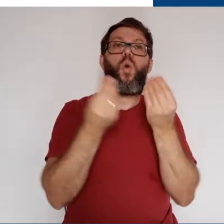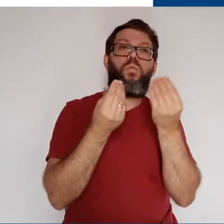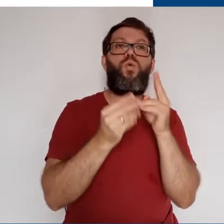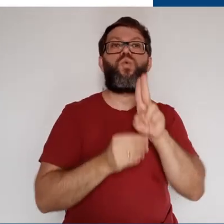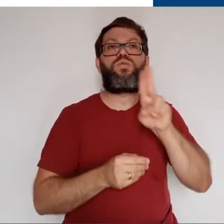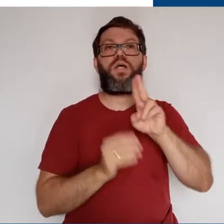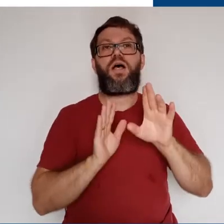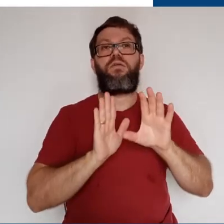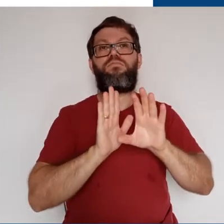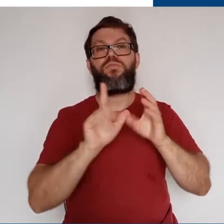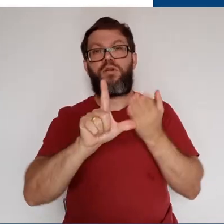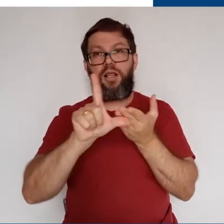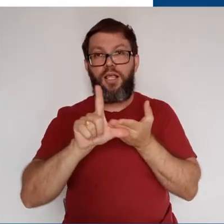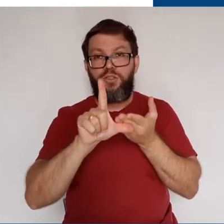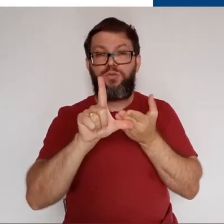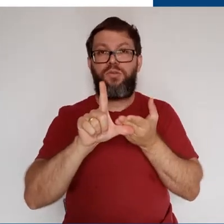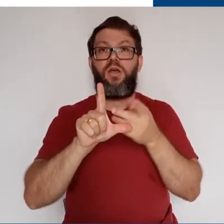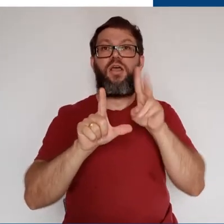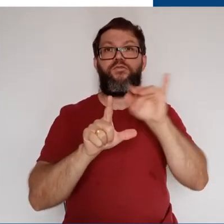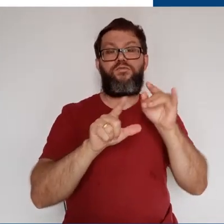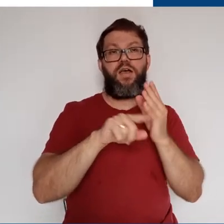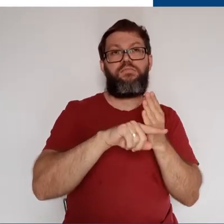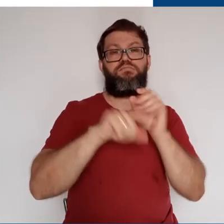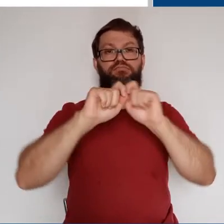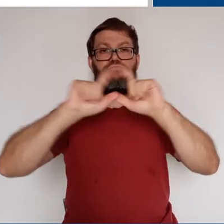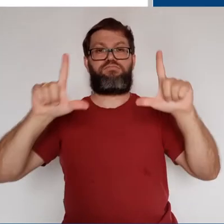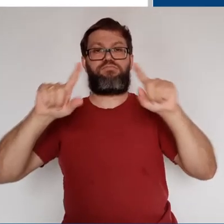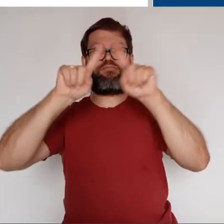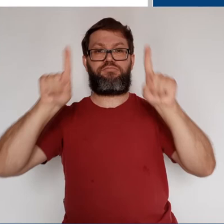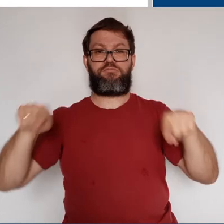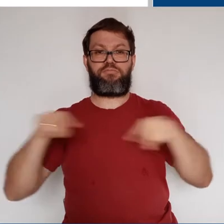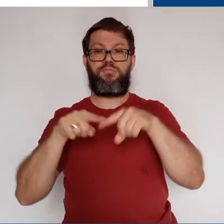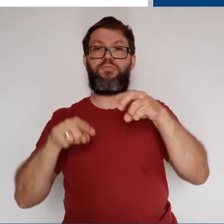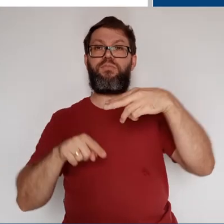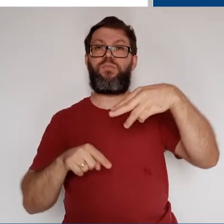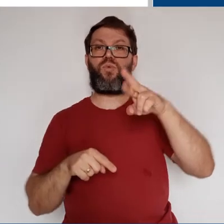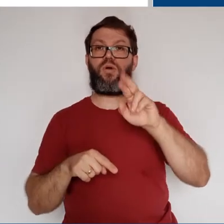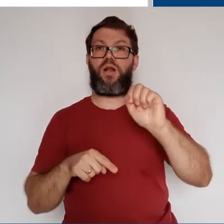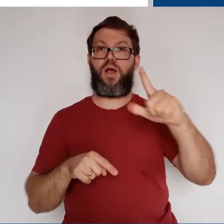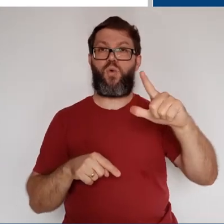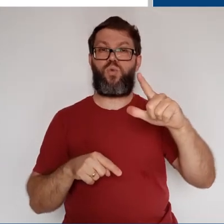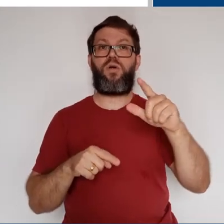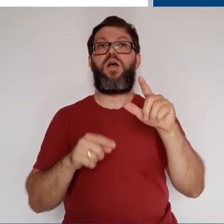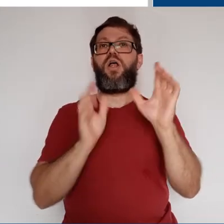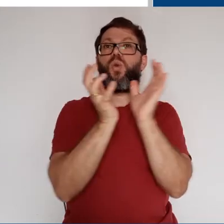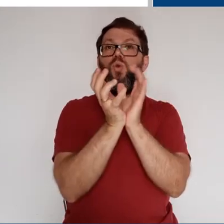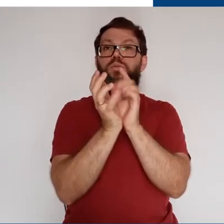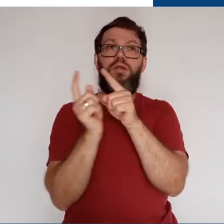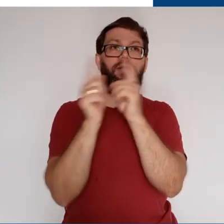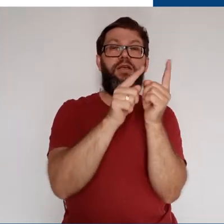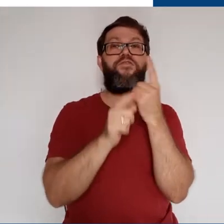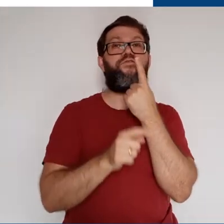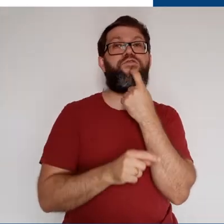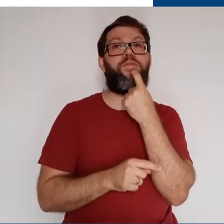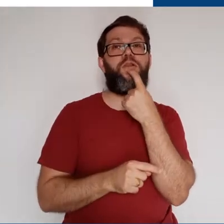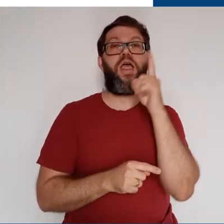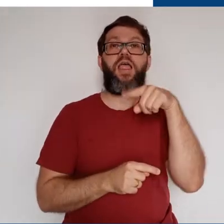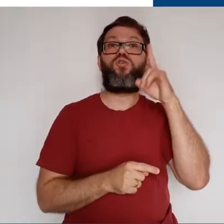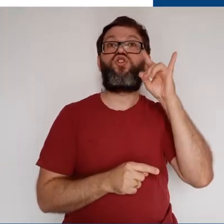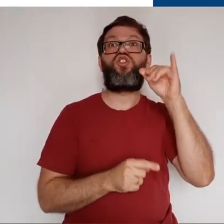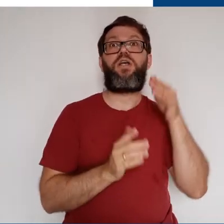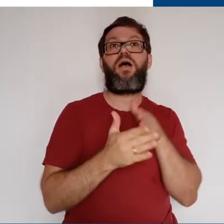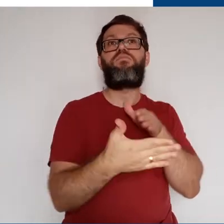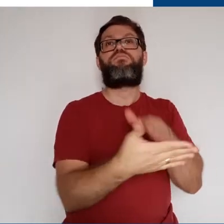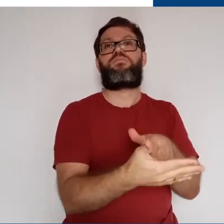nesse caso é como usar o Clécio você é direcionado para a aba mural ao lado do nome da turma está em vermelho